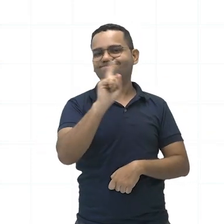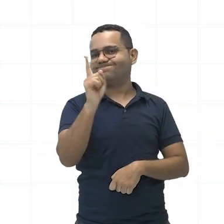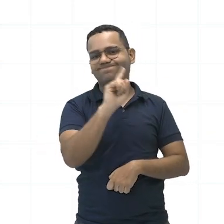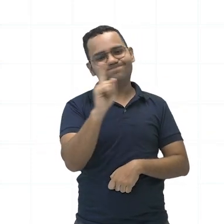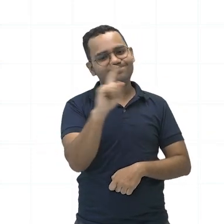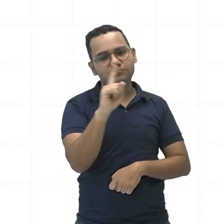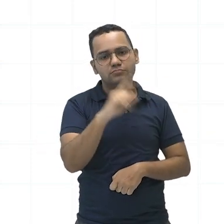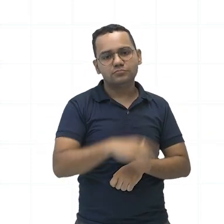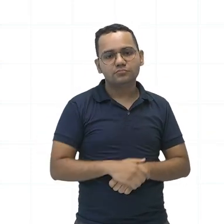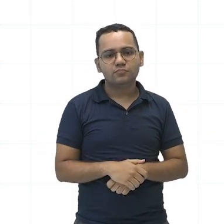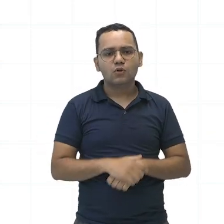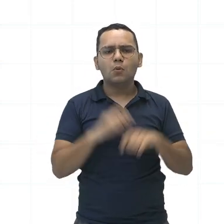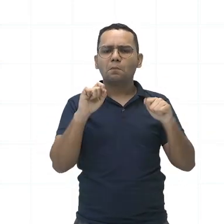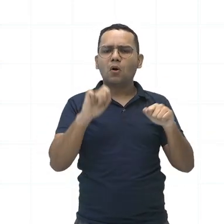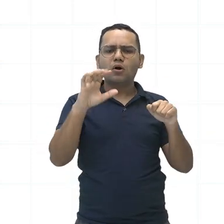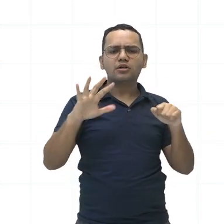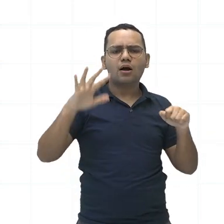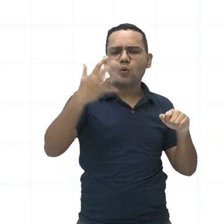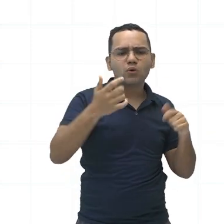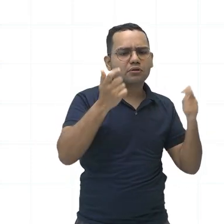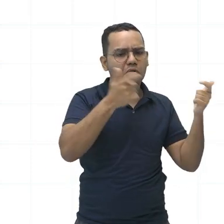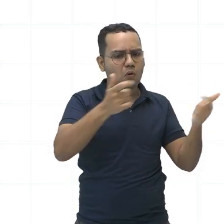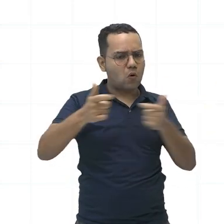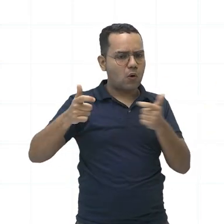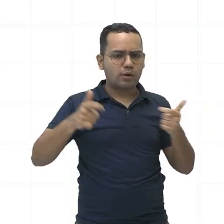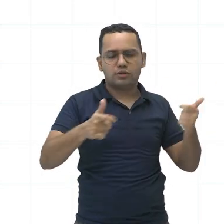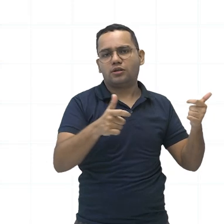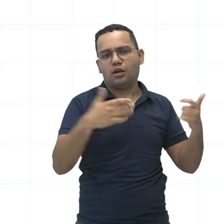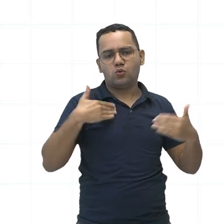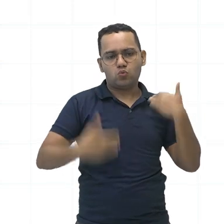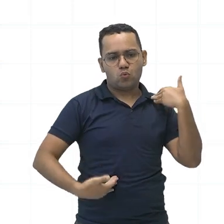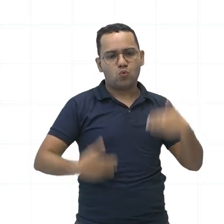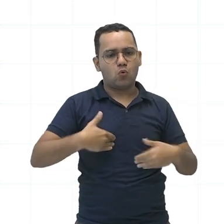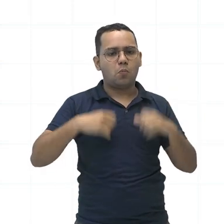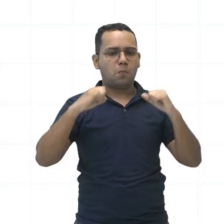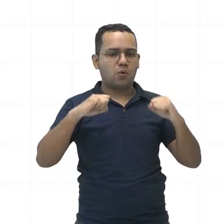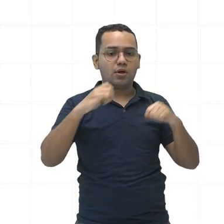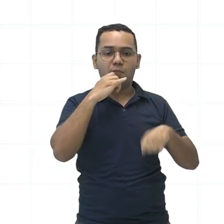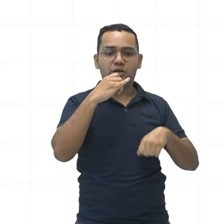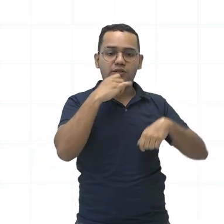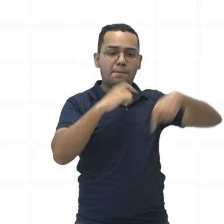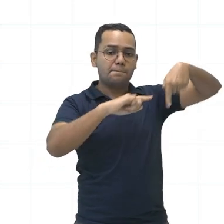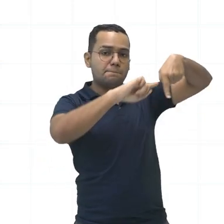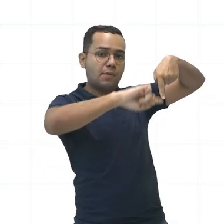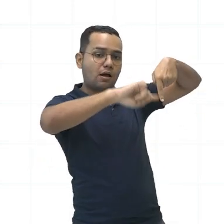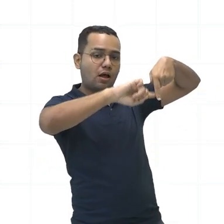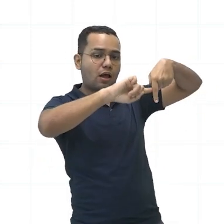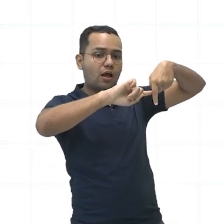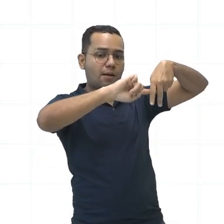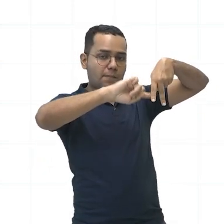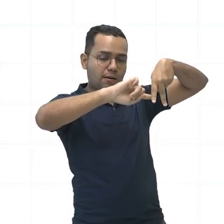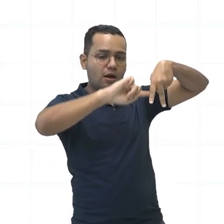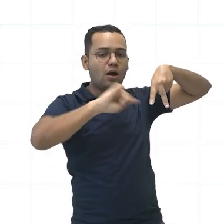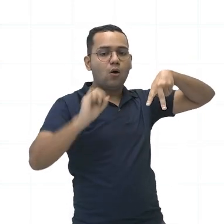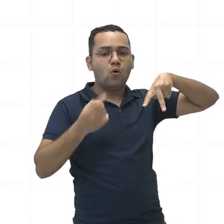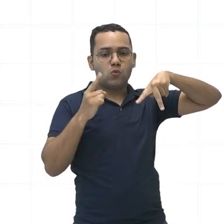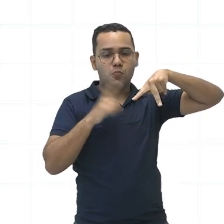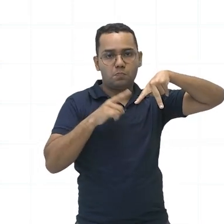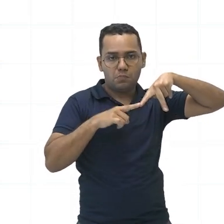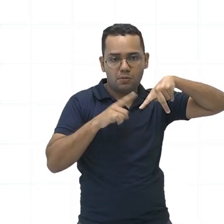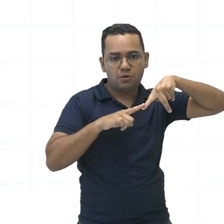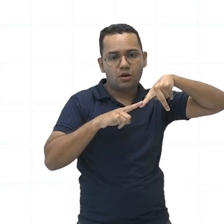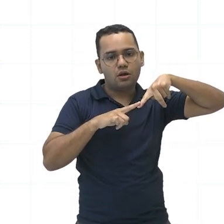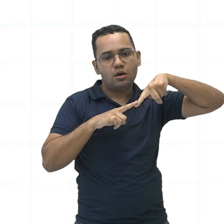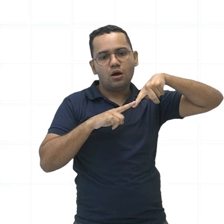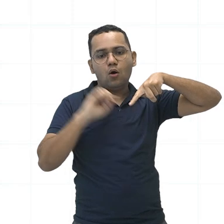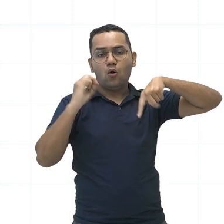surge nos pés, mãos ou pernas, especialmente na panturrilha e na parte de trás da coxa. Então, a gente já